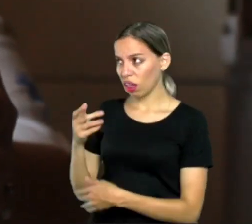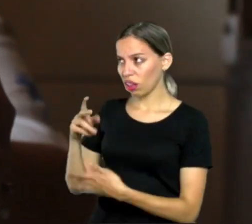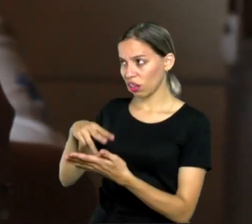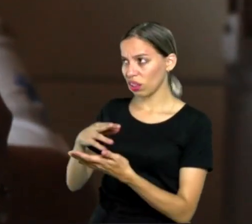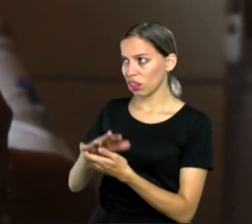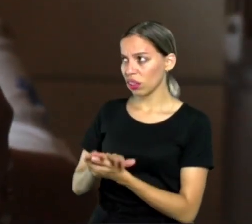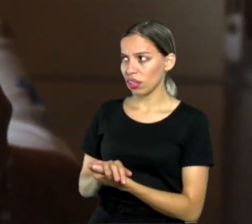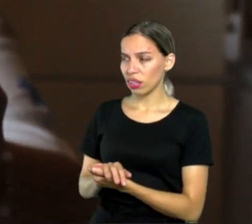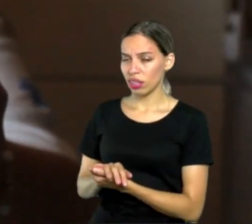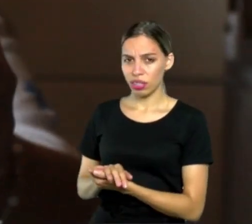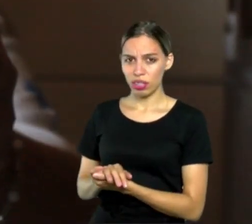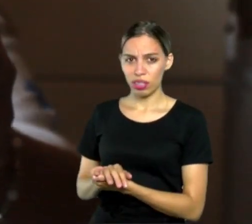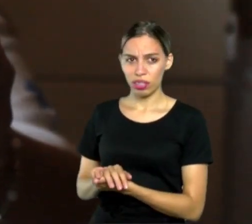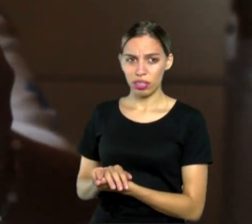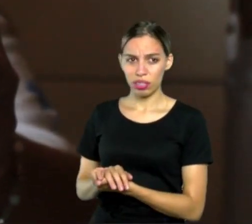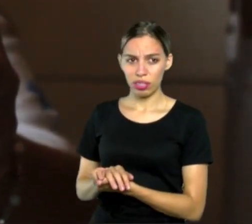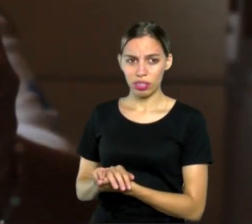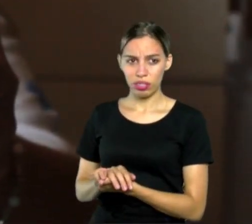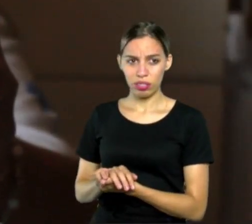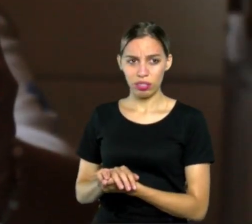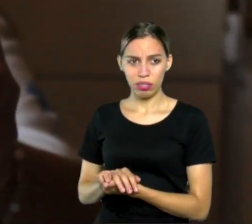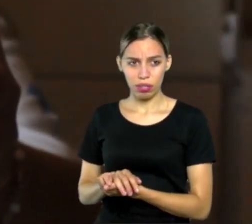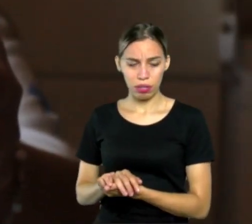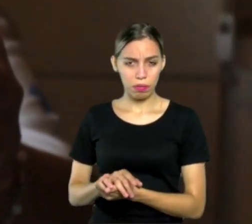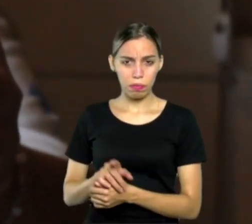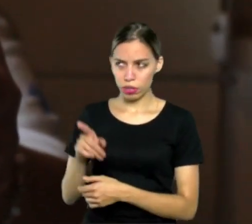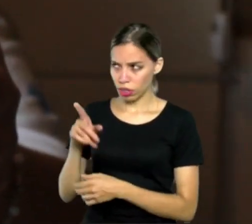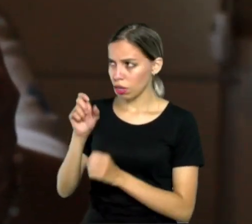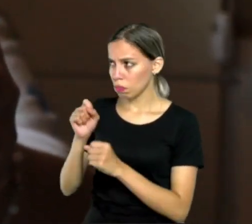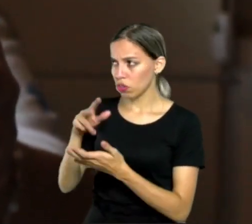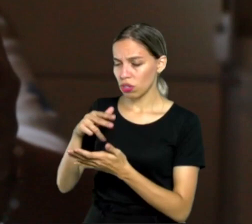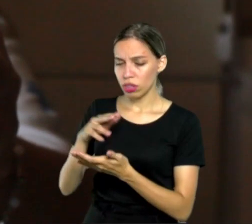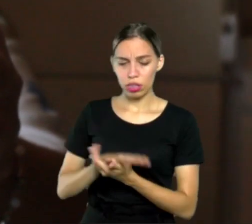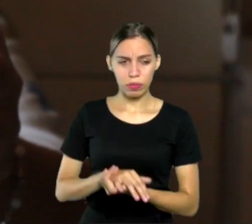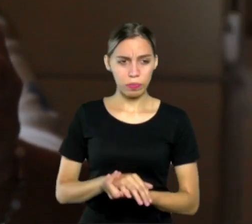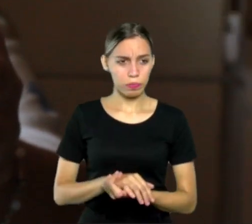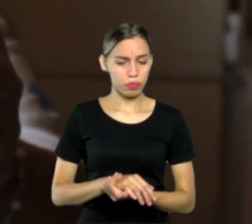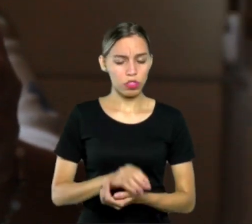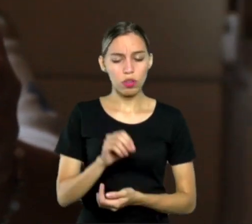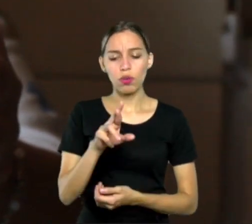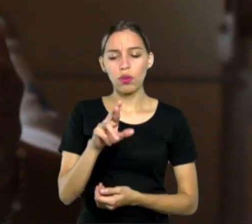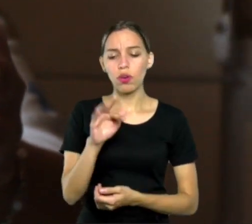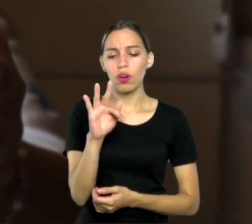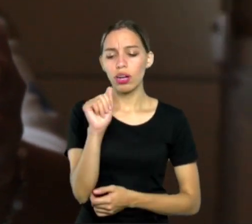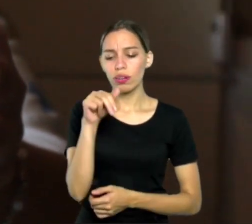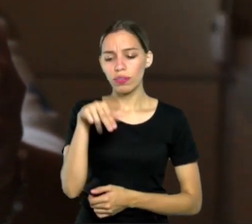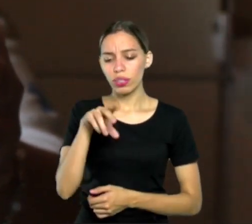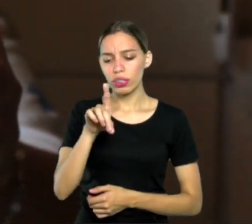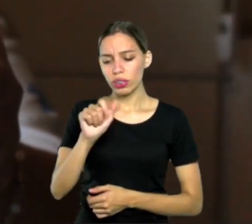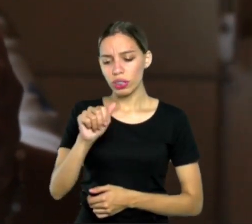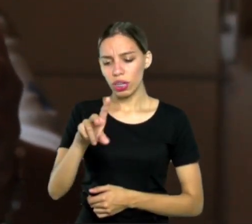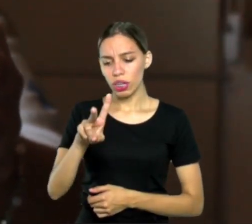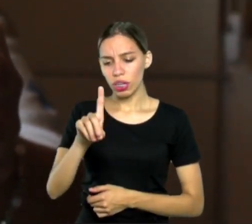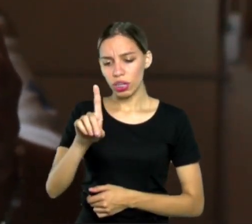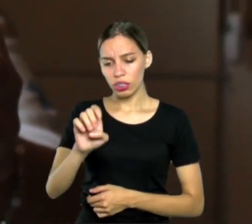Você quer que eu leia? Quero. Orfandade, as lágrimas secaram, chorei